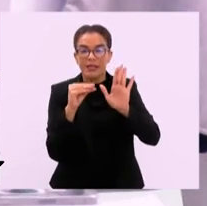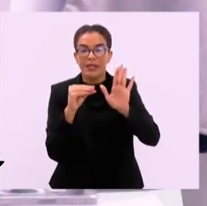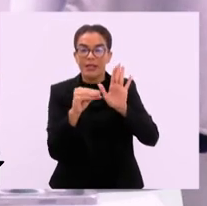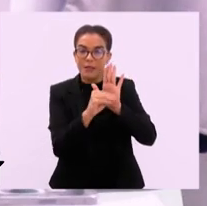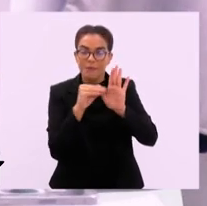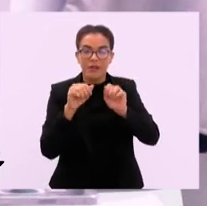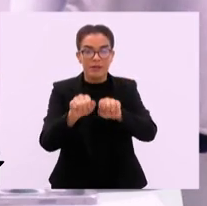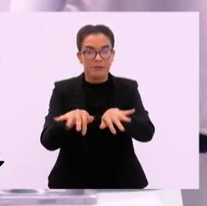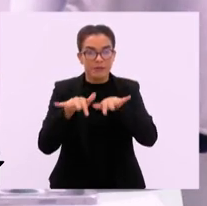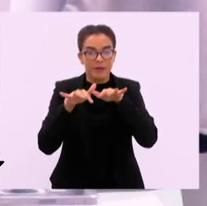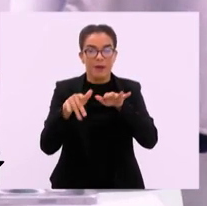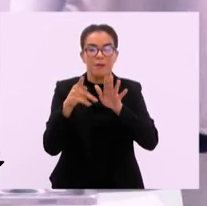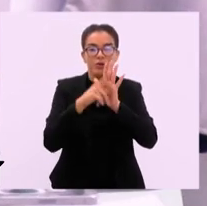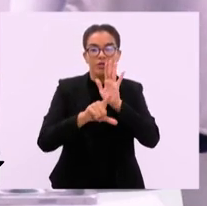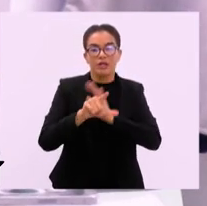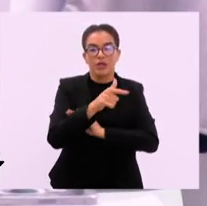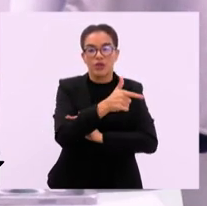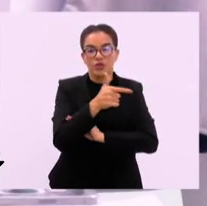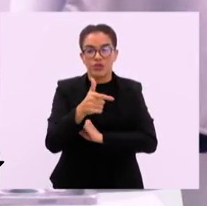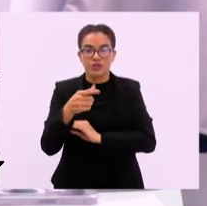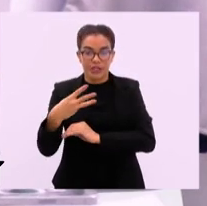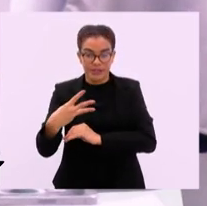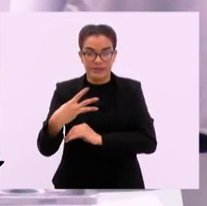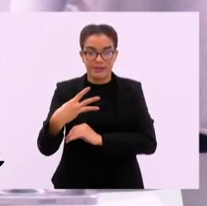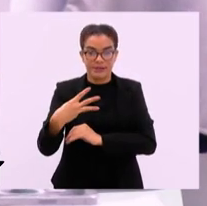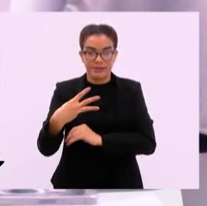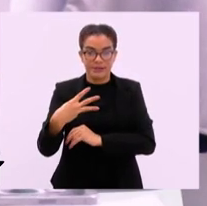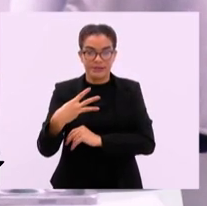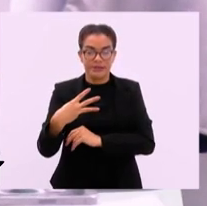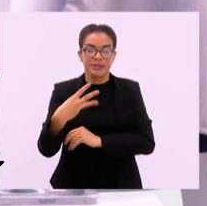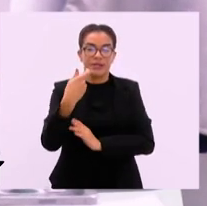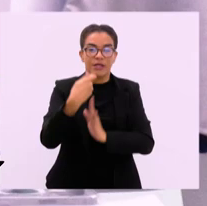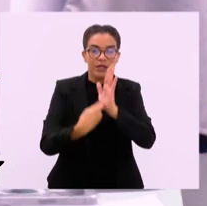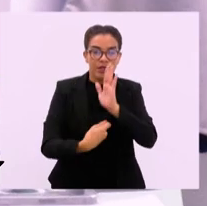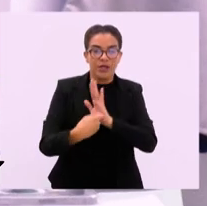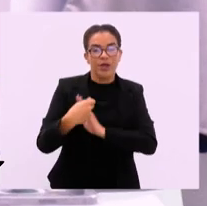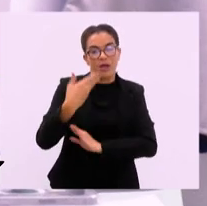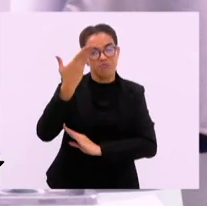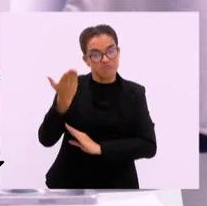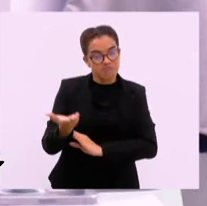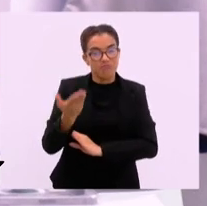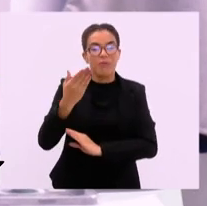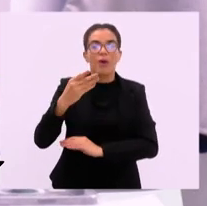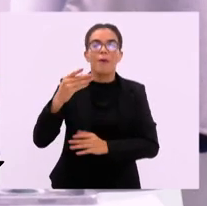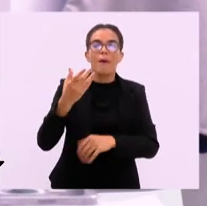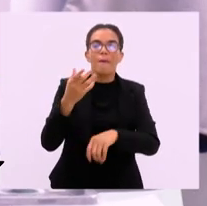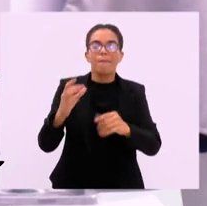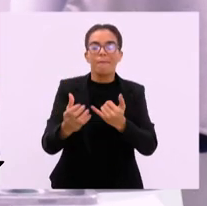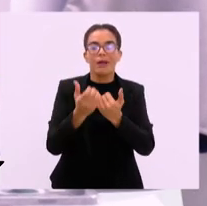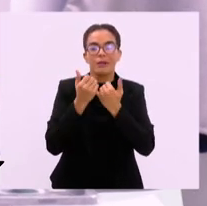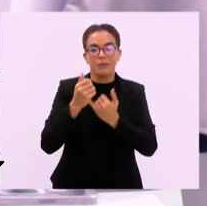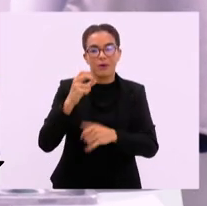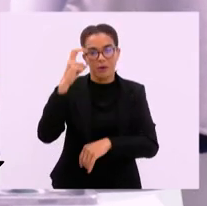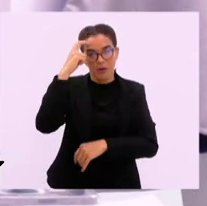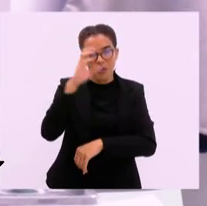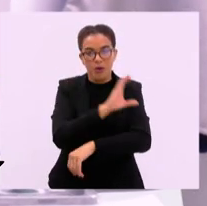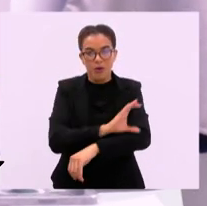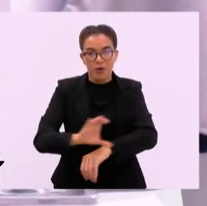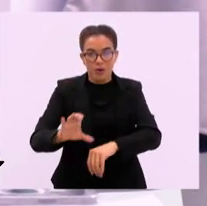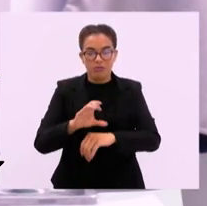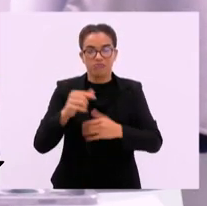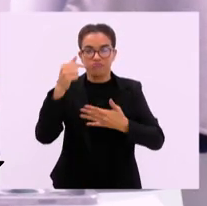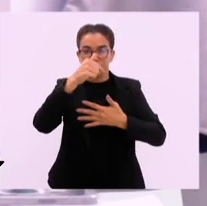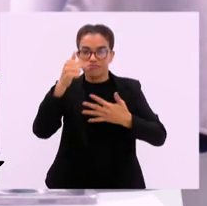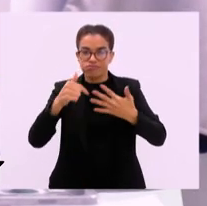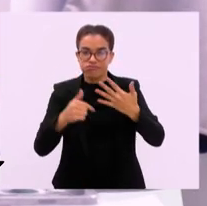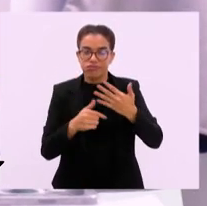Emenda de plenário ao projeto de lei 223 de 23, de autoria do deputado Rodrigo Amorim, que declara patrimônio cultural e material do Estado do Rio de Janeiro, a CADEG e da outras